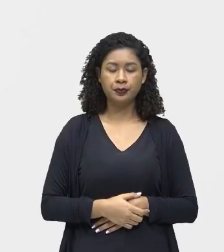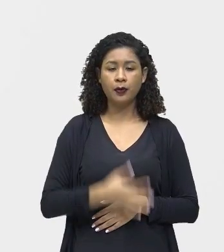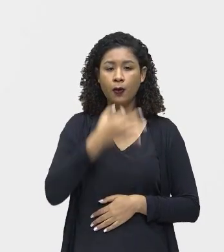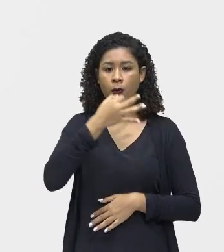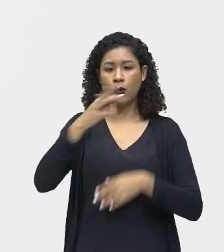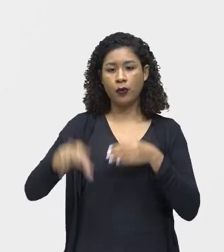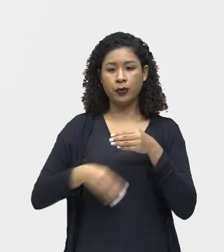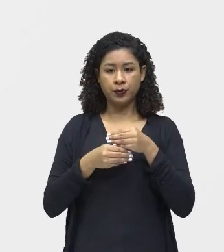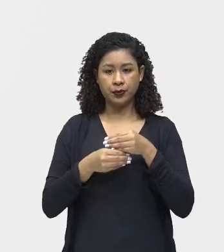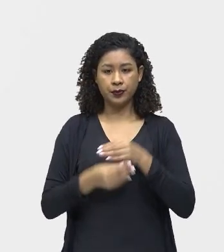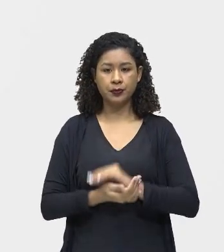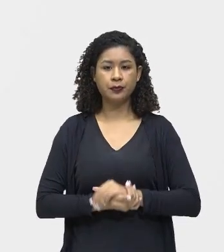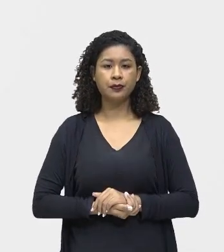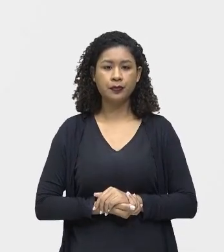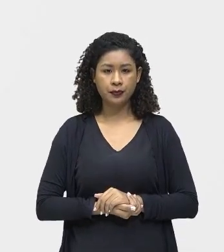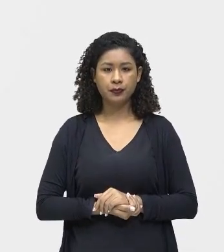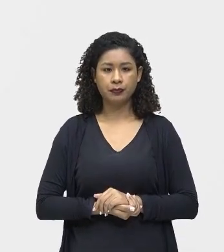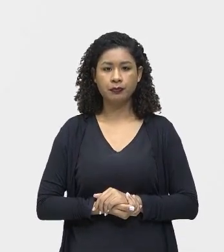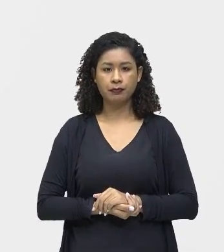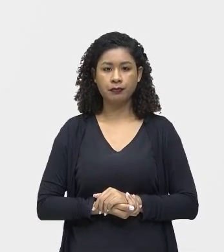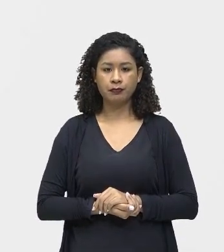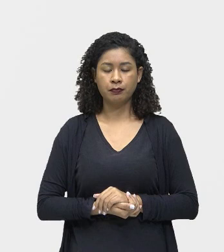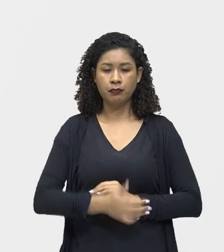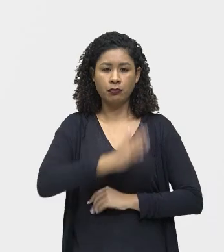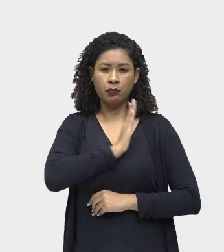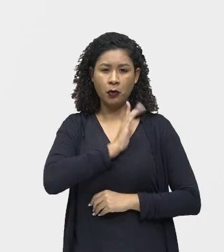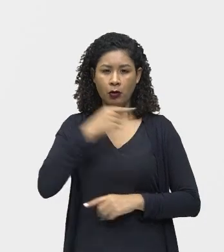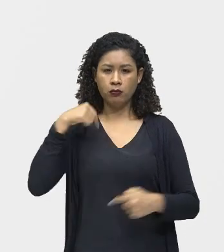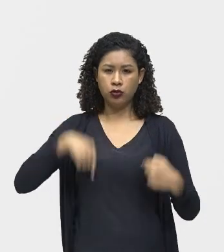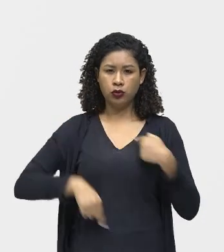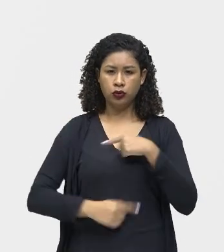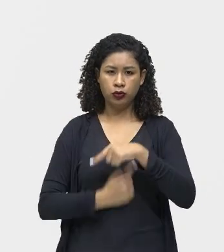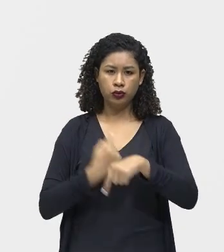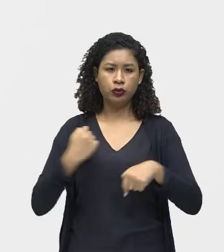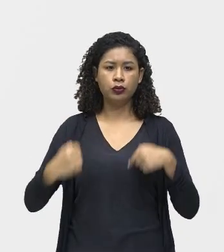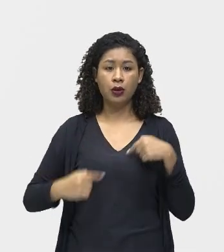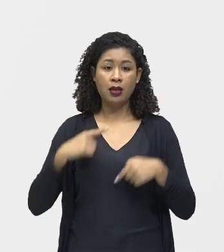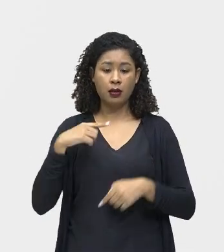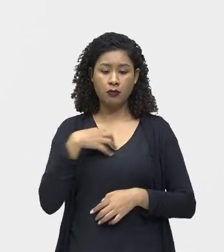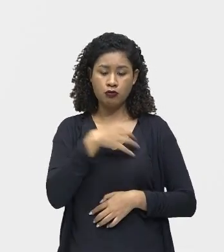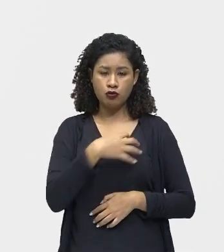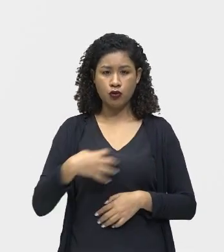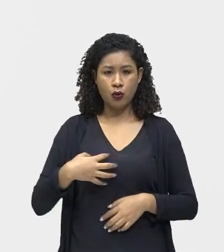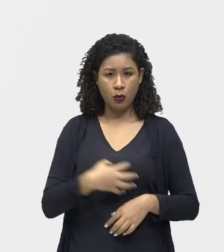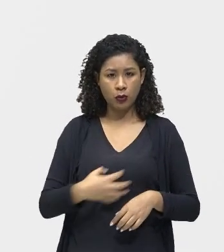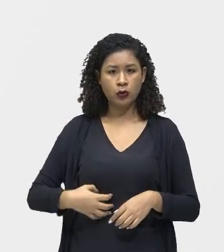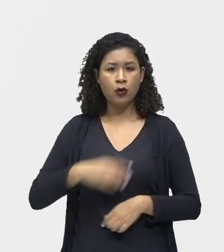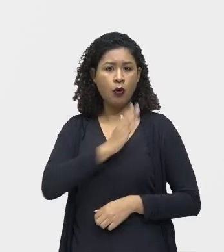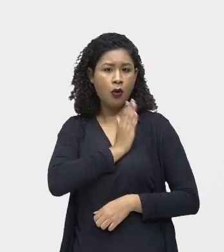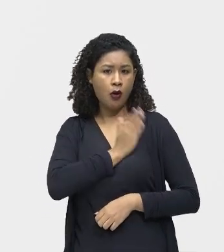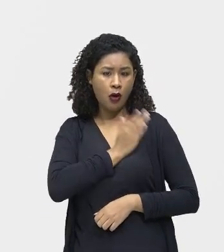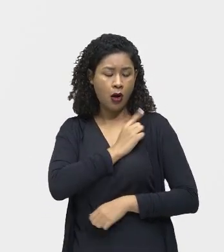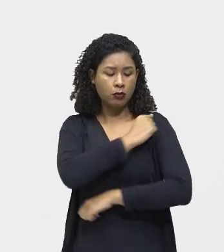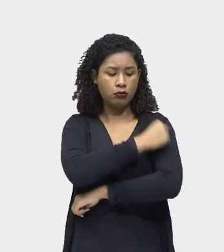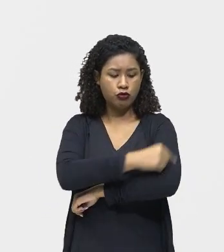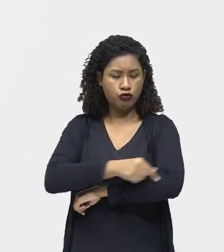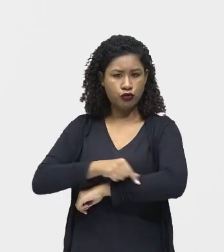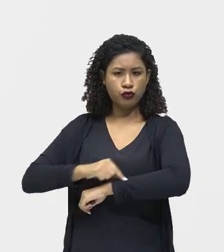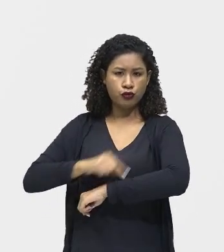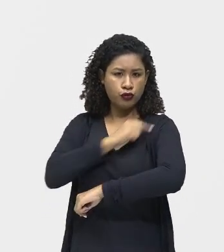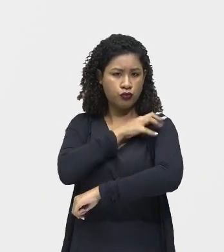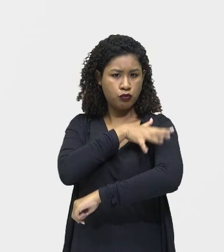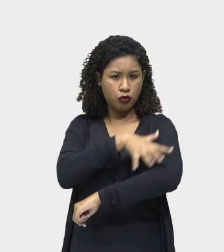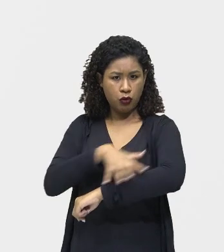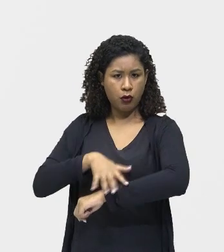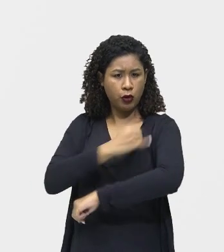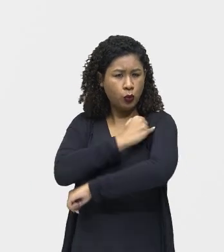comentário. O sistema cardiovascular ele é formado por um conjunto de órgãos, coração e vasos sanguíneos, por onde